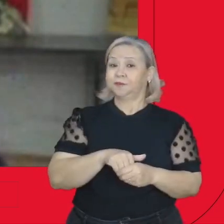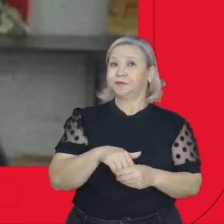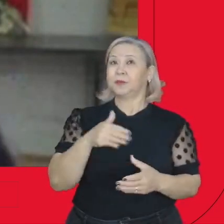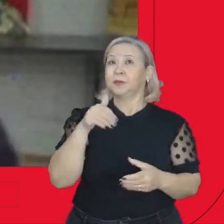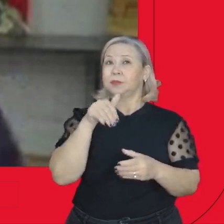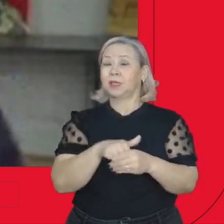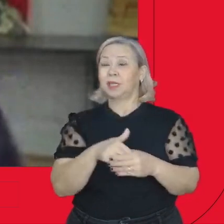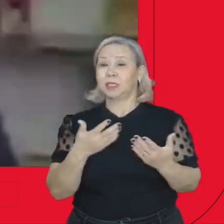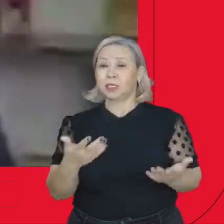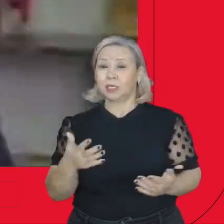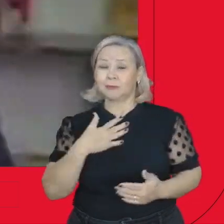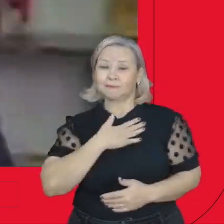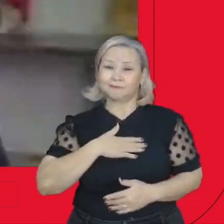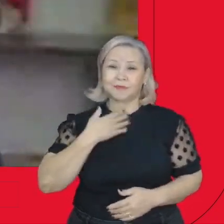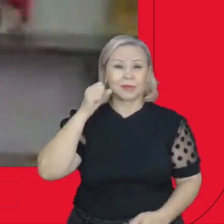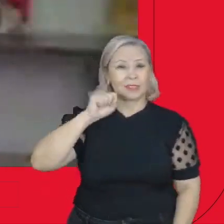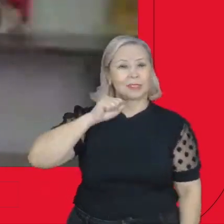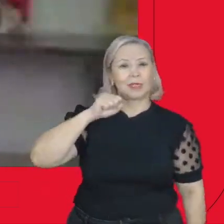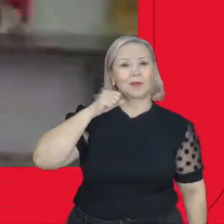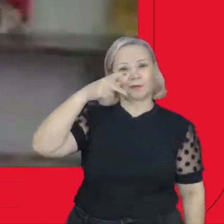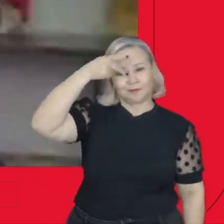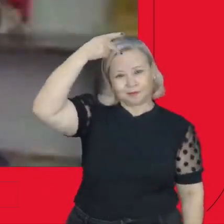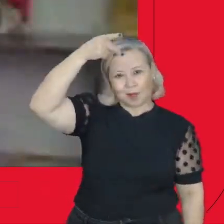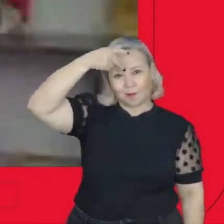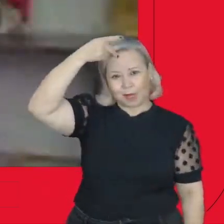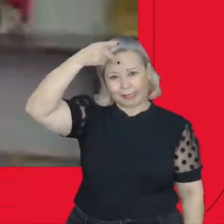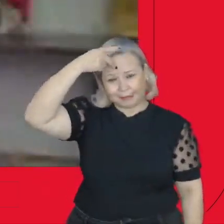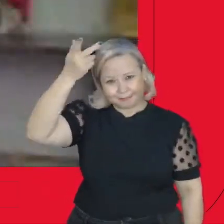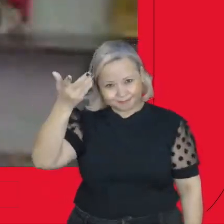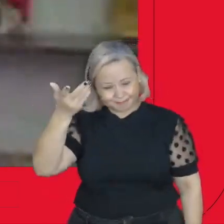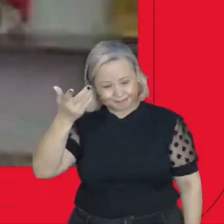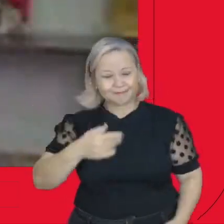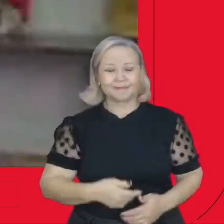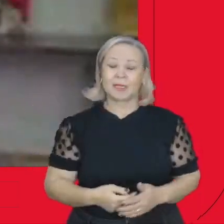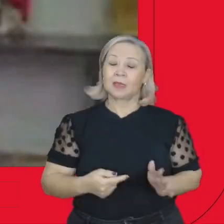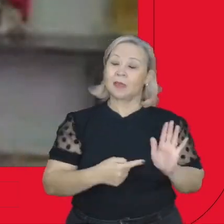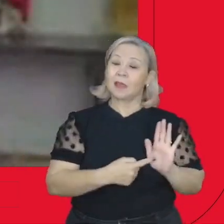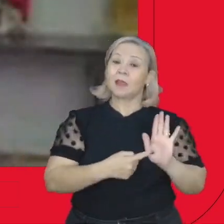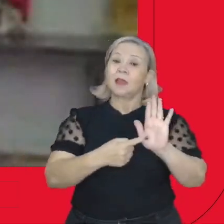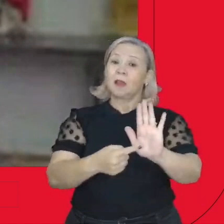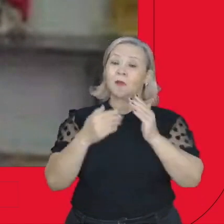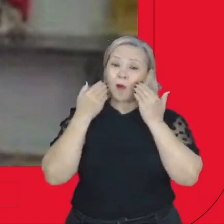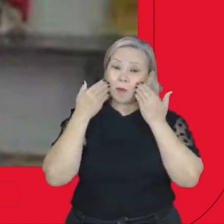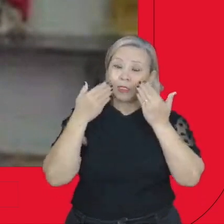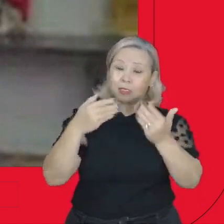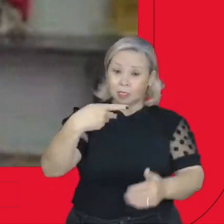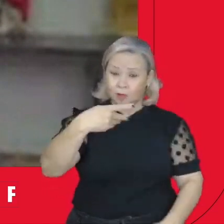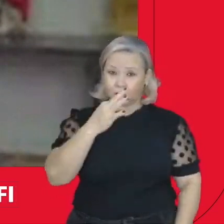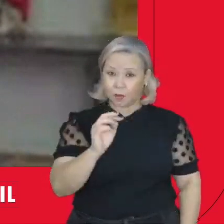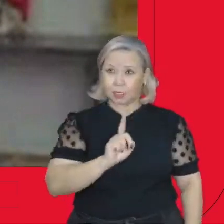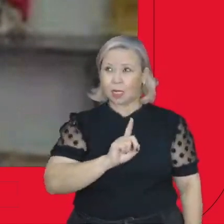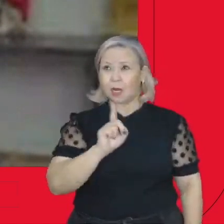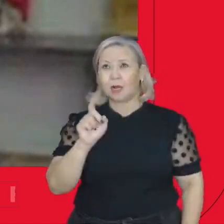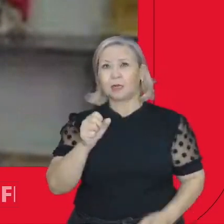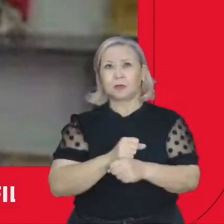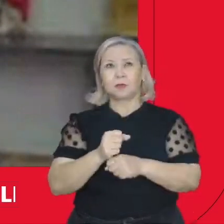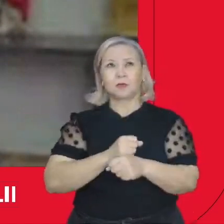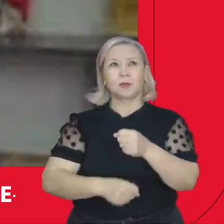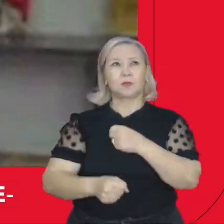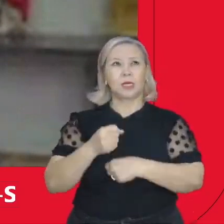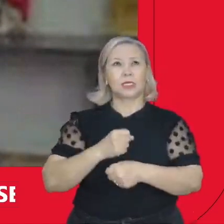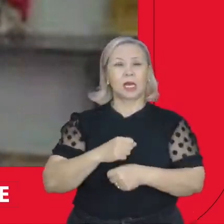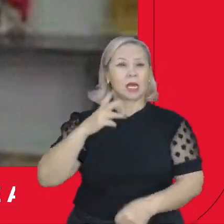na eleição, na última, 2018, nós repetimos pela 5ª legislatura consecutiva a maior